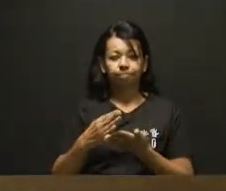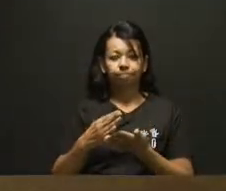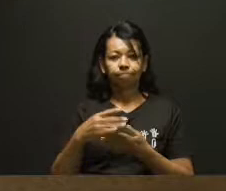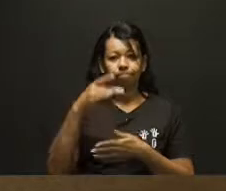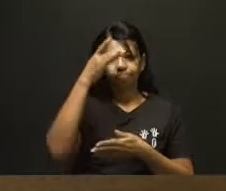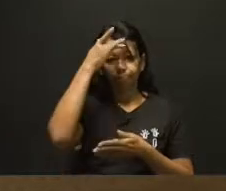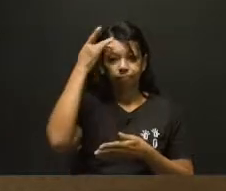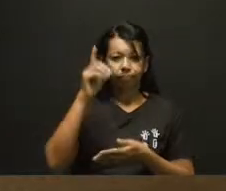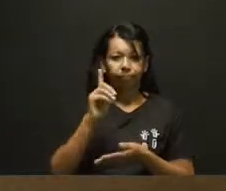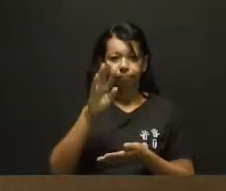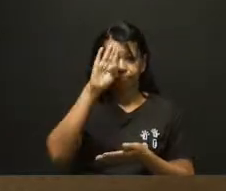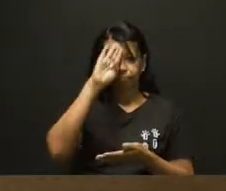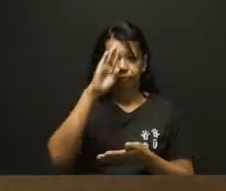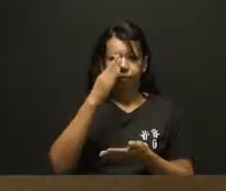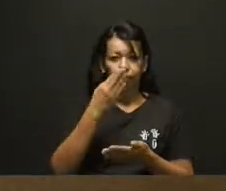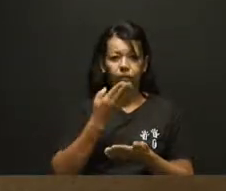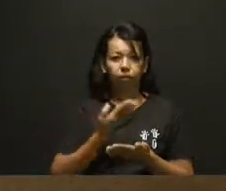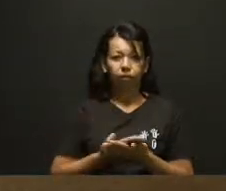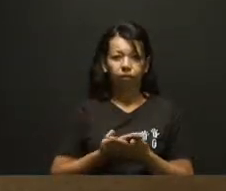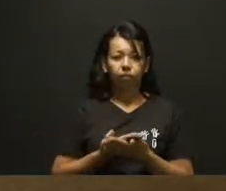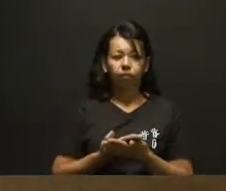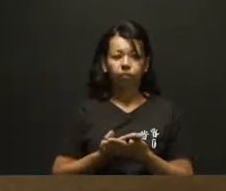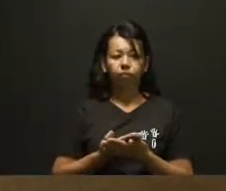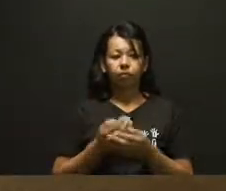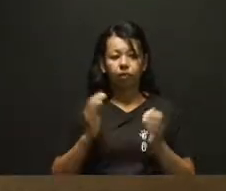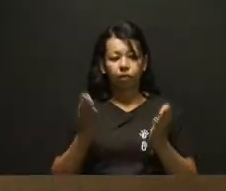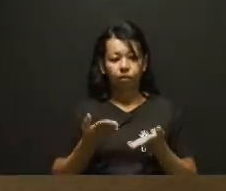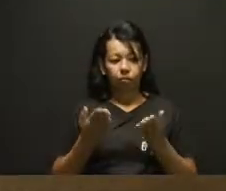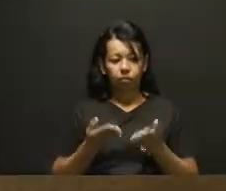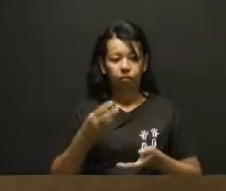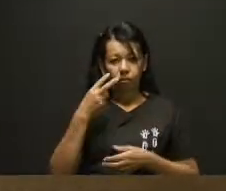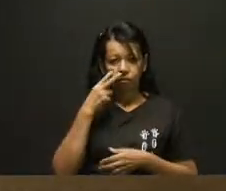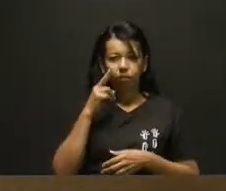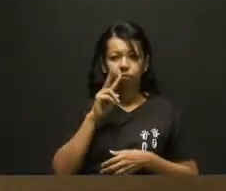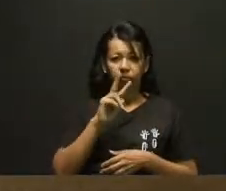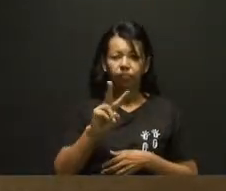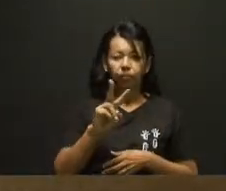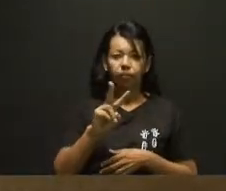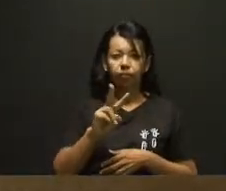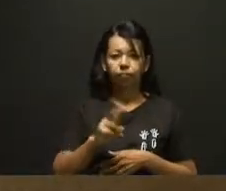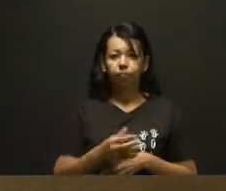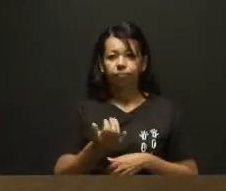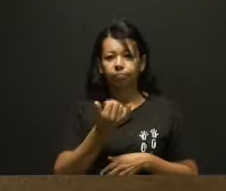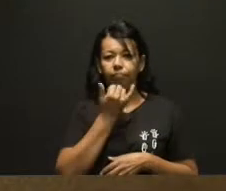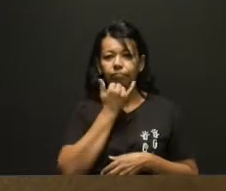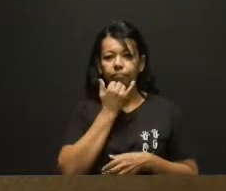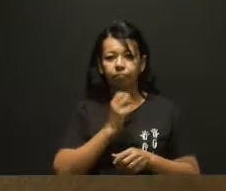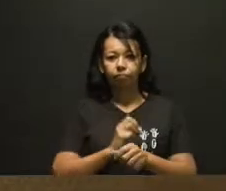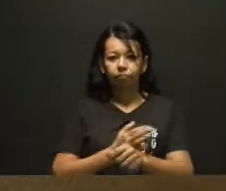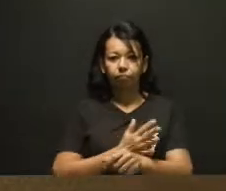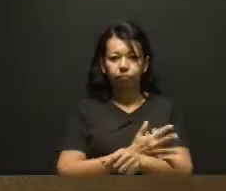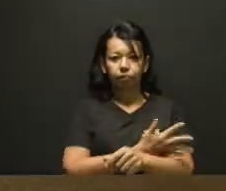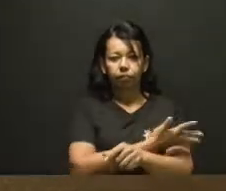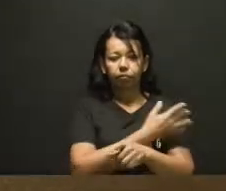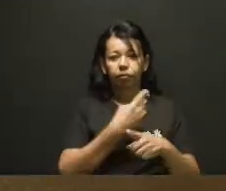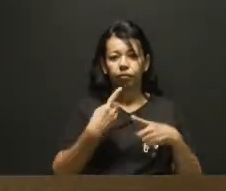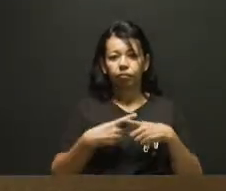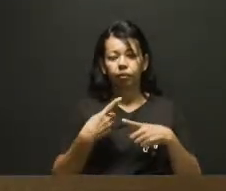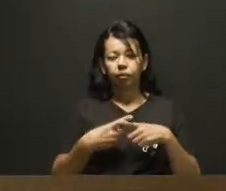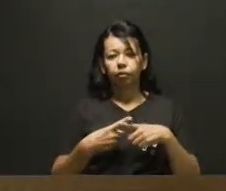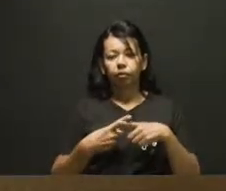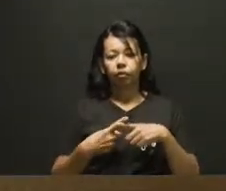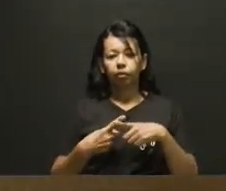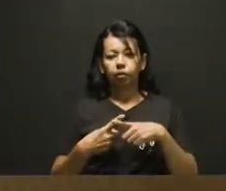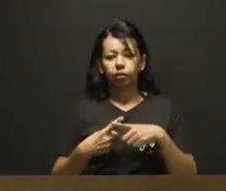desacreditaram estão pagando pra ver desculpe me emociono mesmo porque os